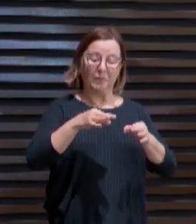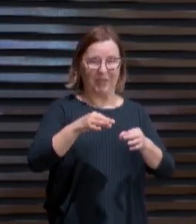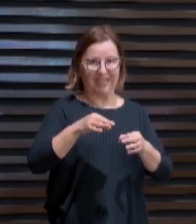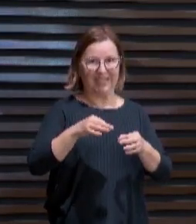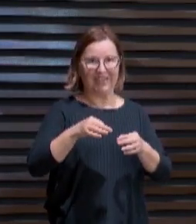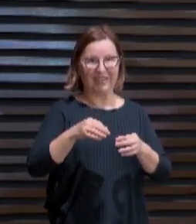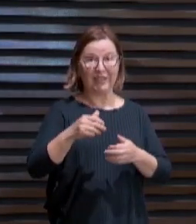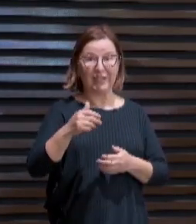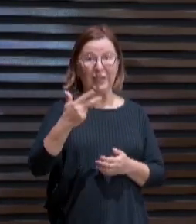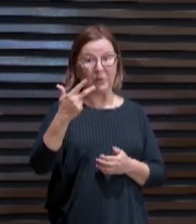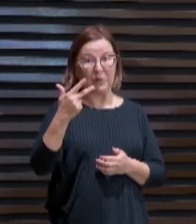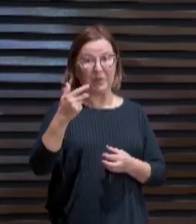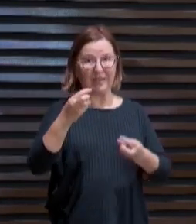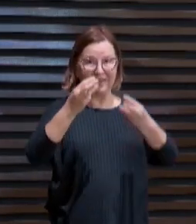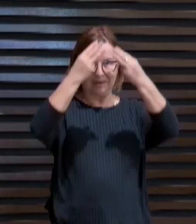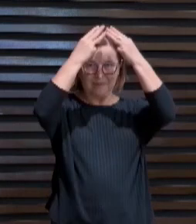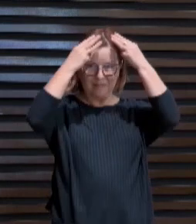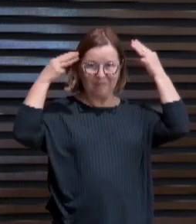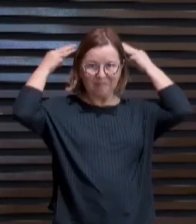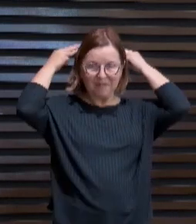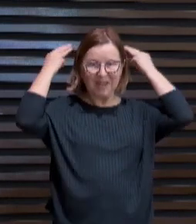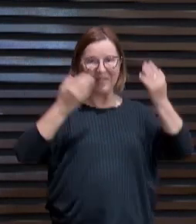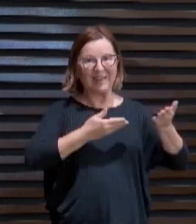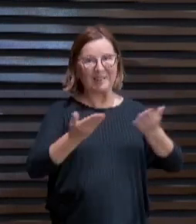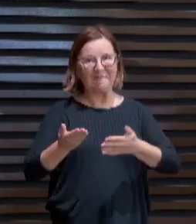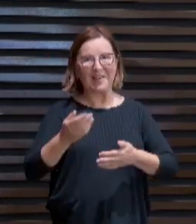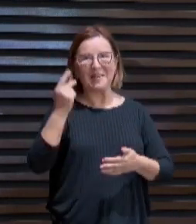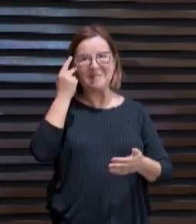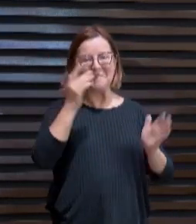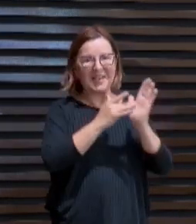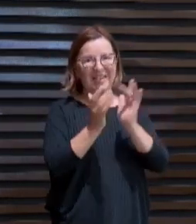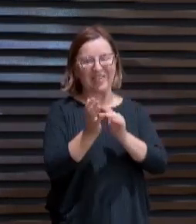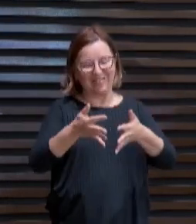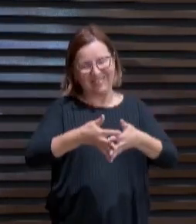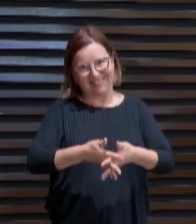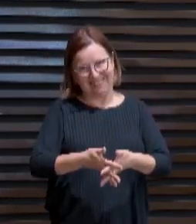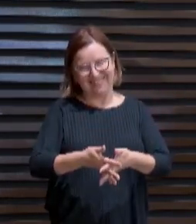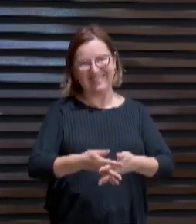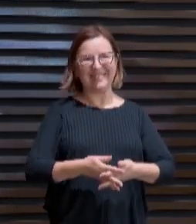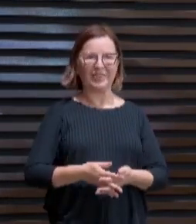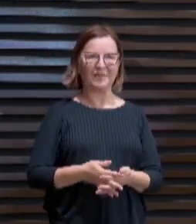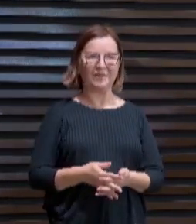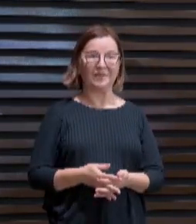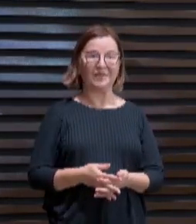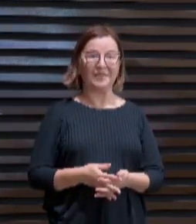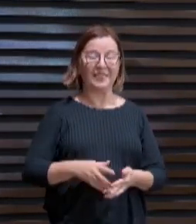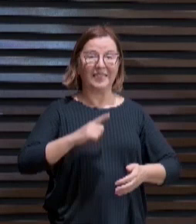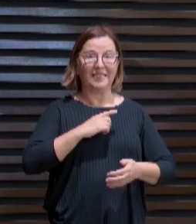mirra, ela tornou-se um símbolo de amargura e sofrimento, mas que gera um bom perfume, não